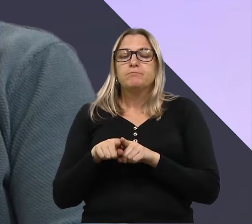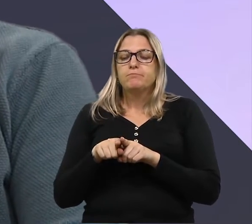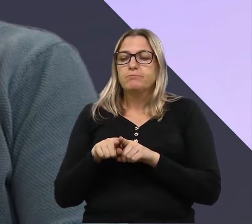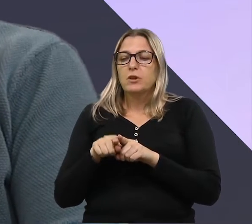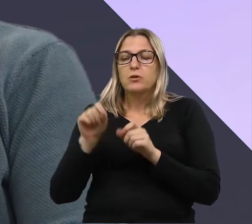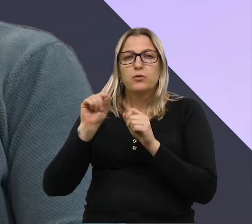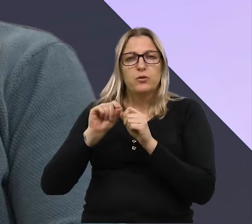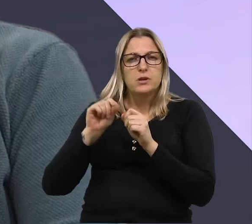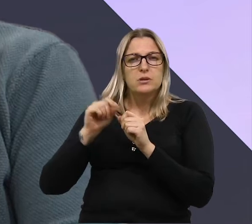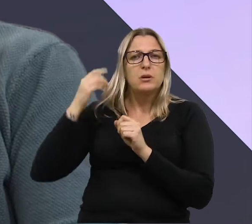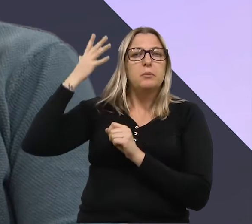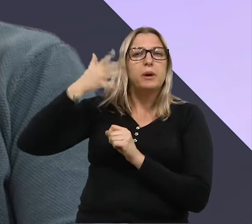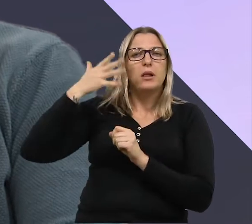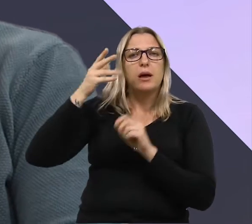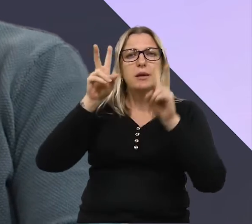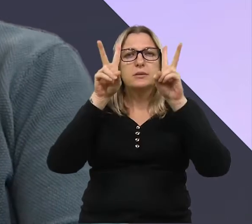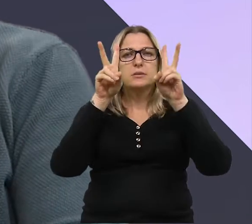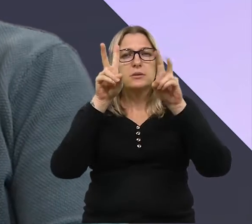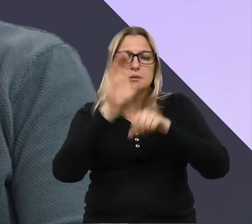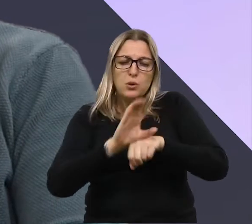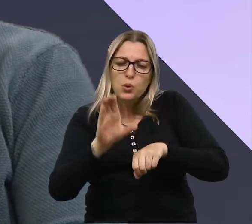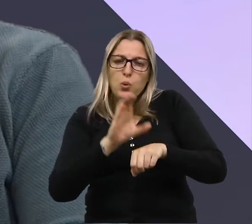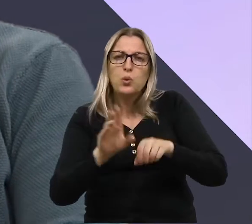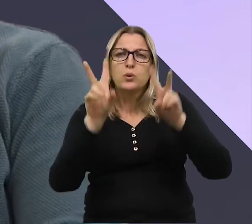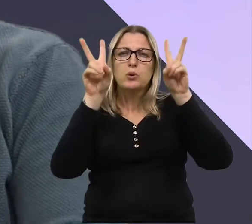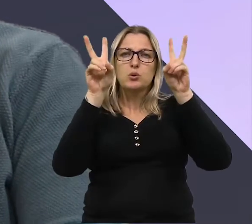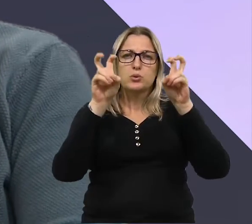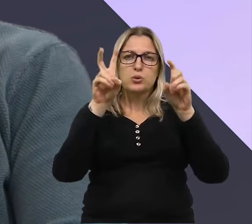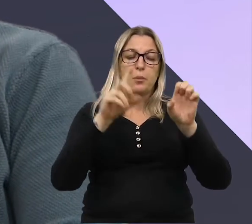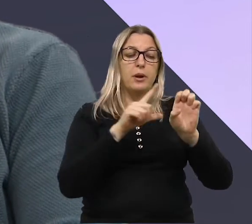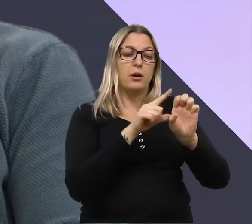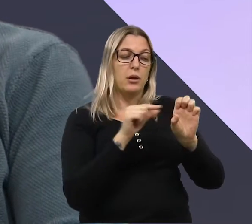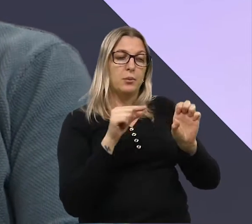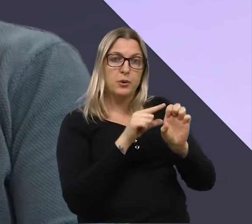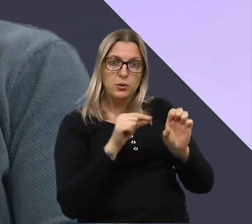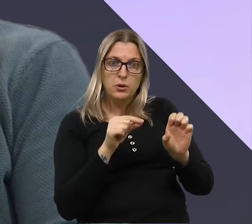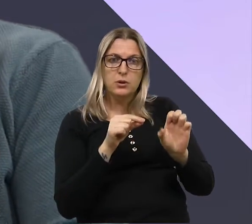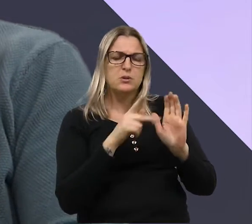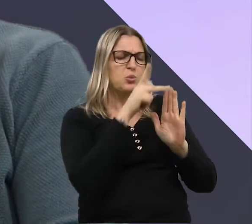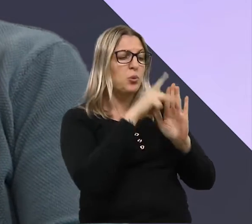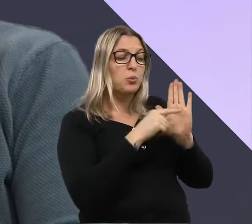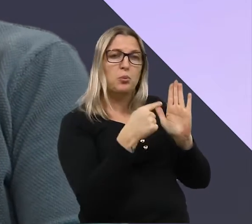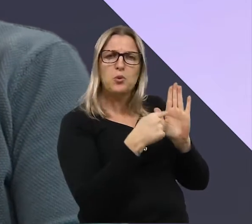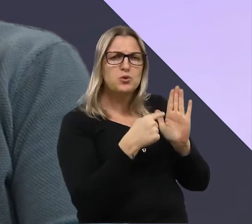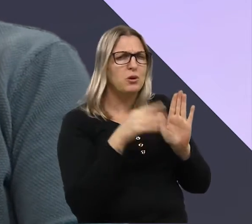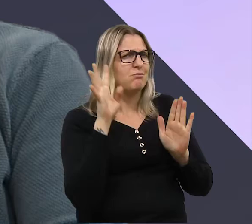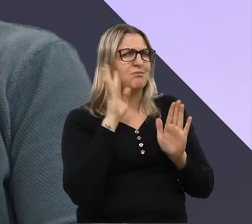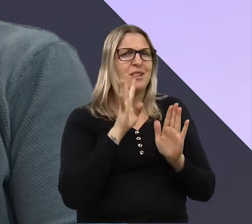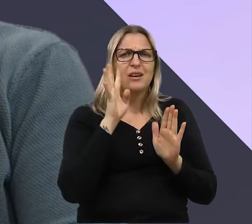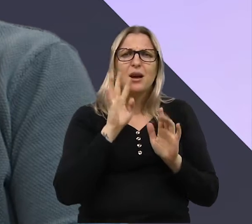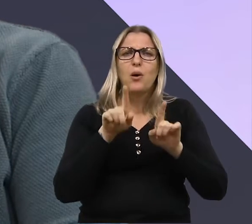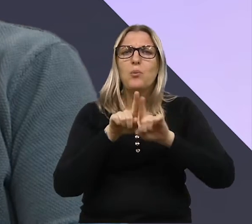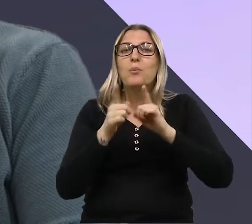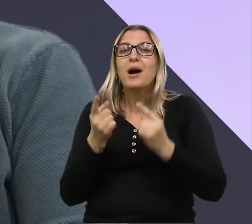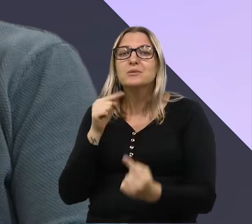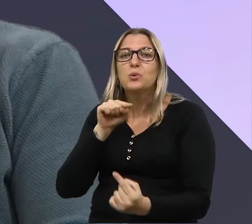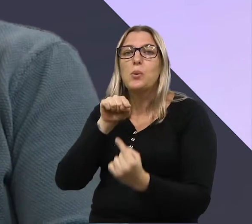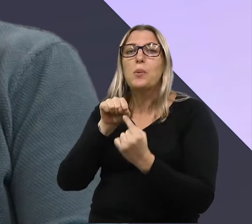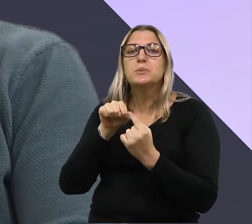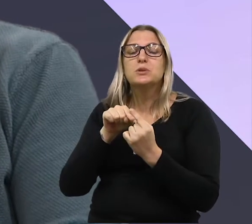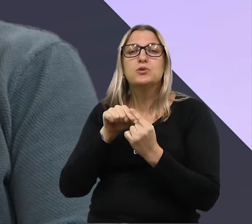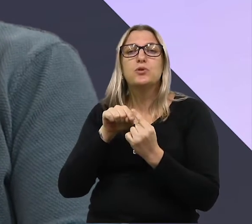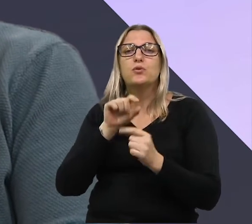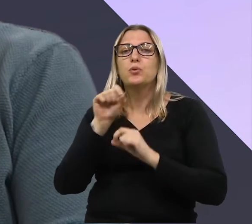trazer algumas palestras nos cursos lápis ele tomou uma proporção muito grande Ficou muito bacana o projeto mas nunca esquecendo que o intuito dele